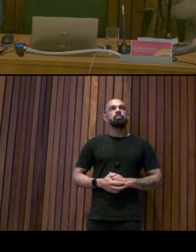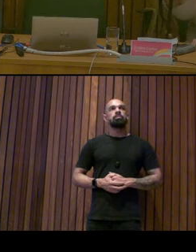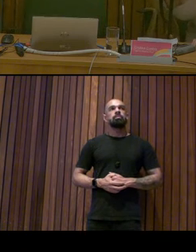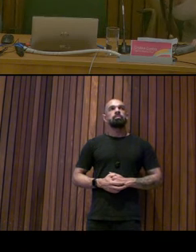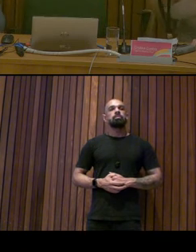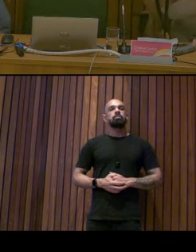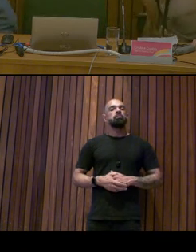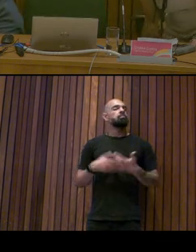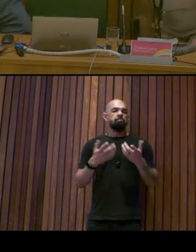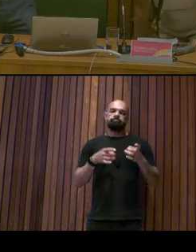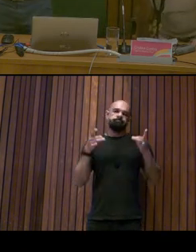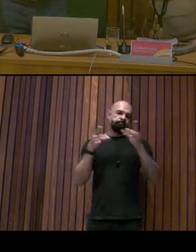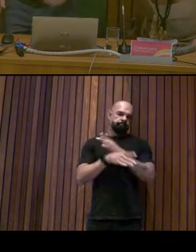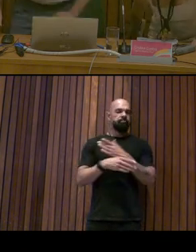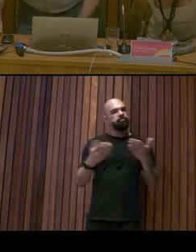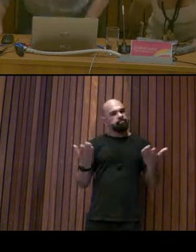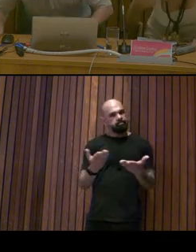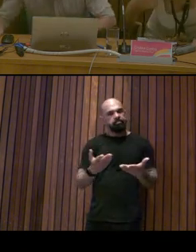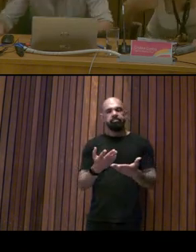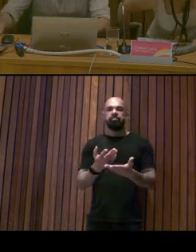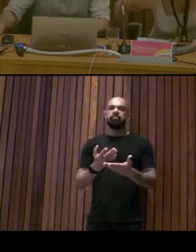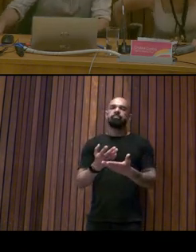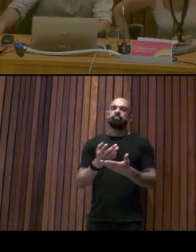E aí, pronto. Agora a gente vai